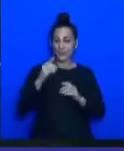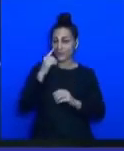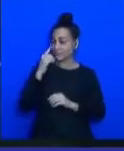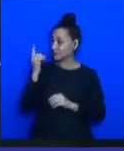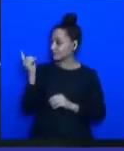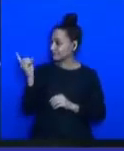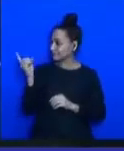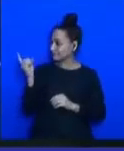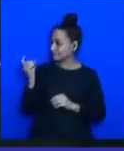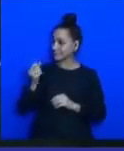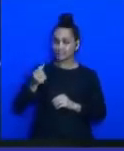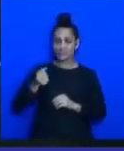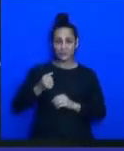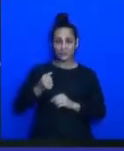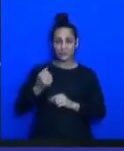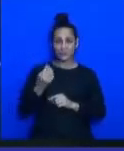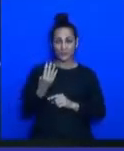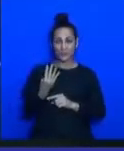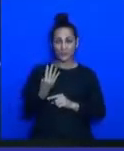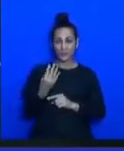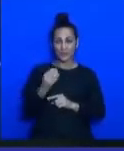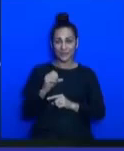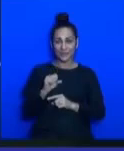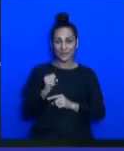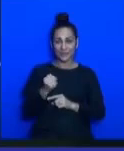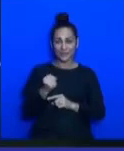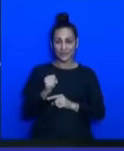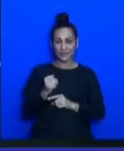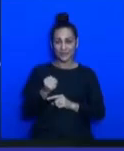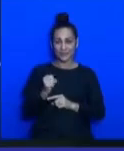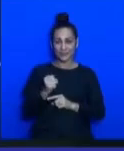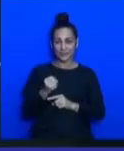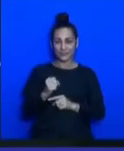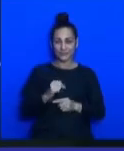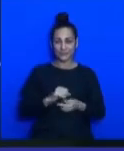e é o número 48.